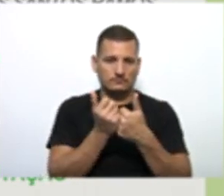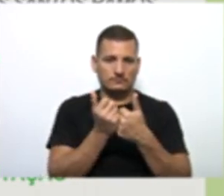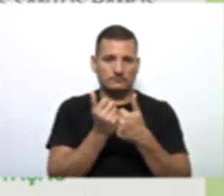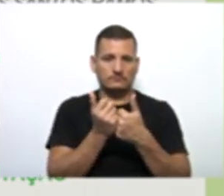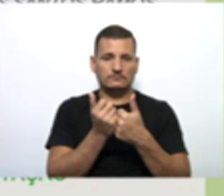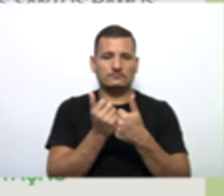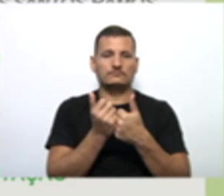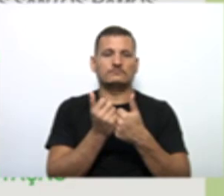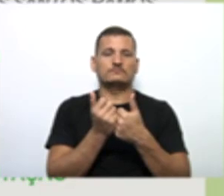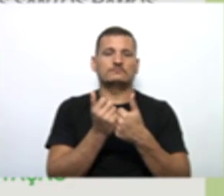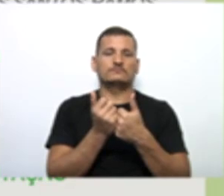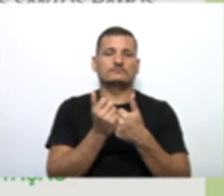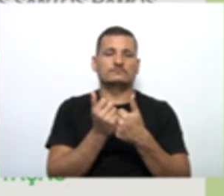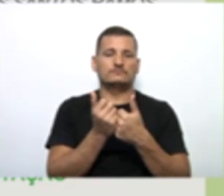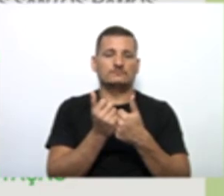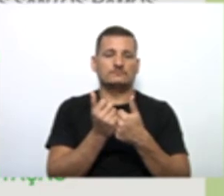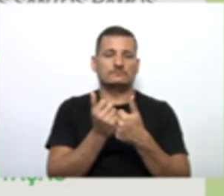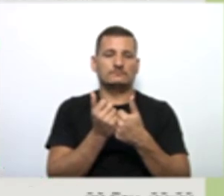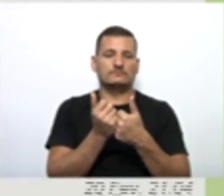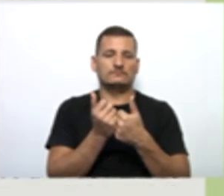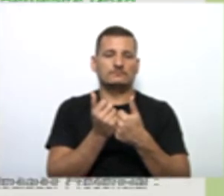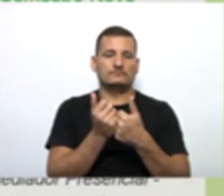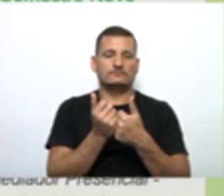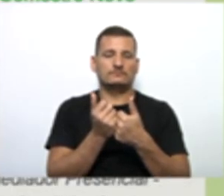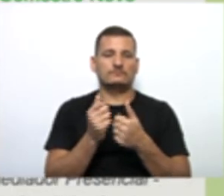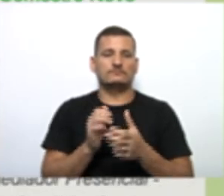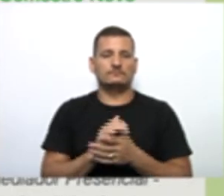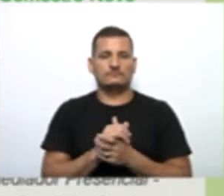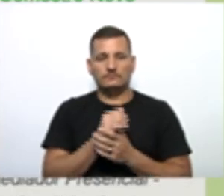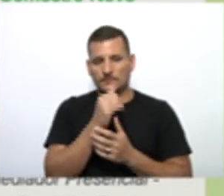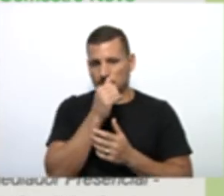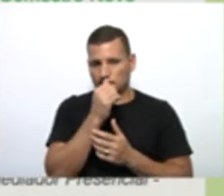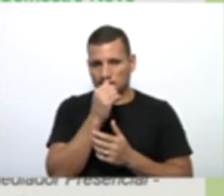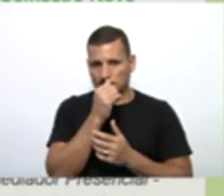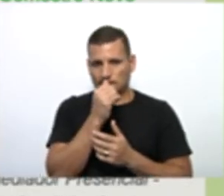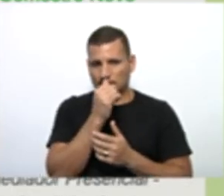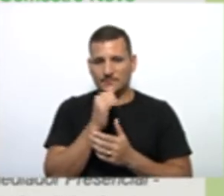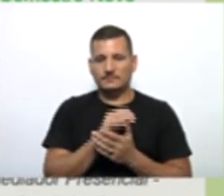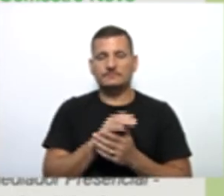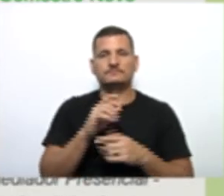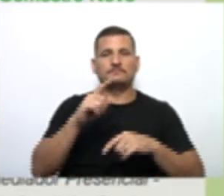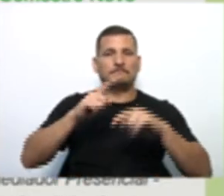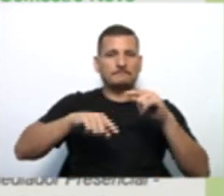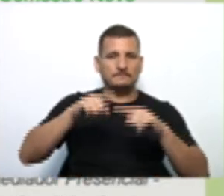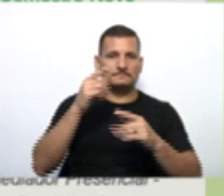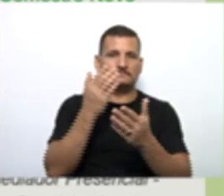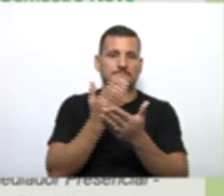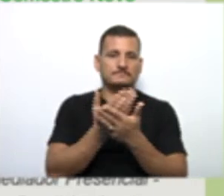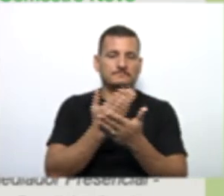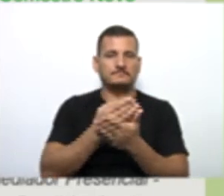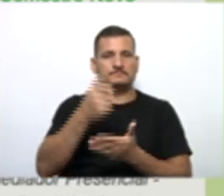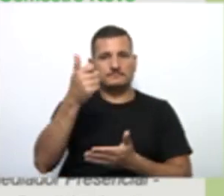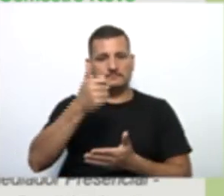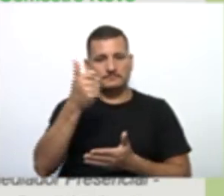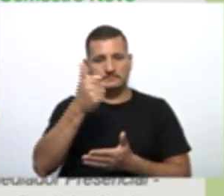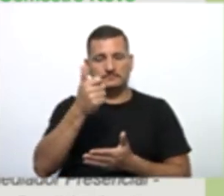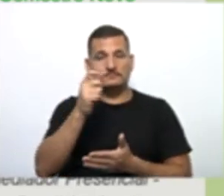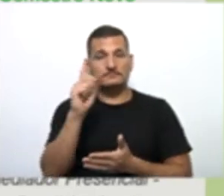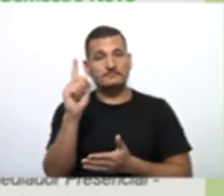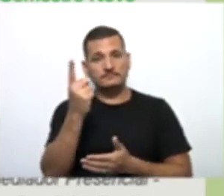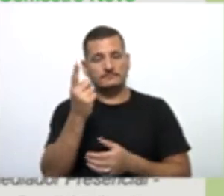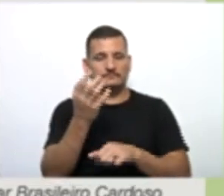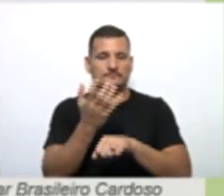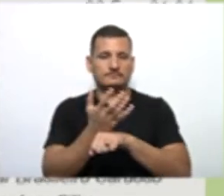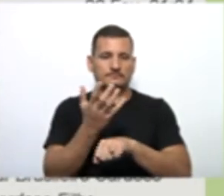à disposição para respondê-las. Na sequência, vocês têm o material da aula 1, da nossa